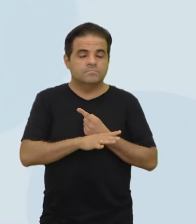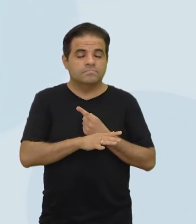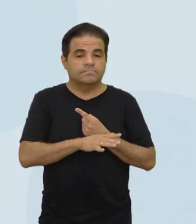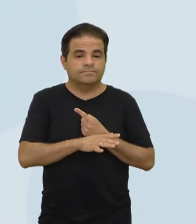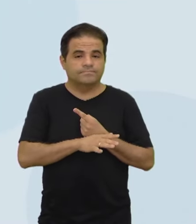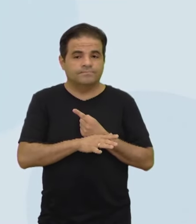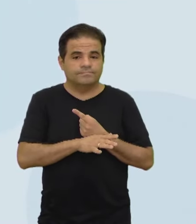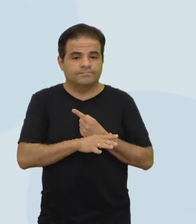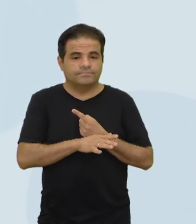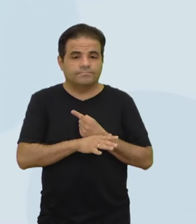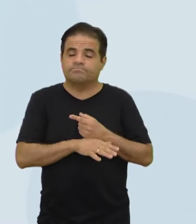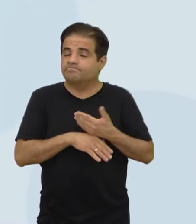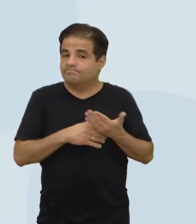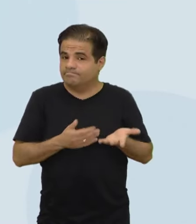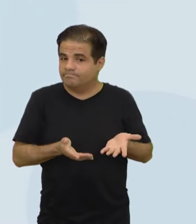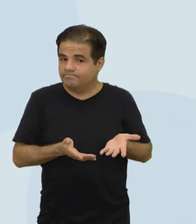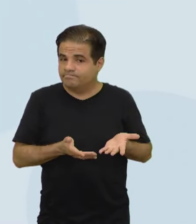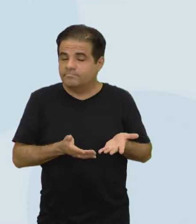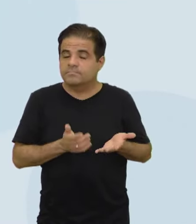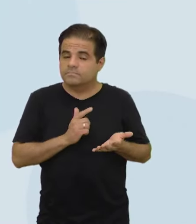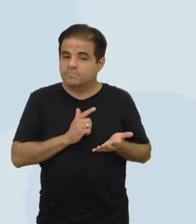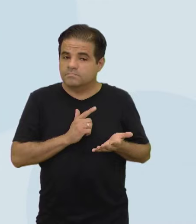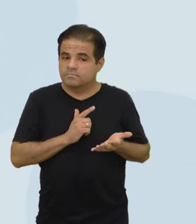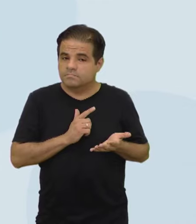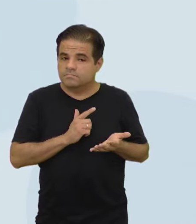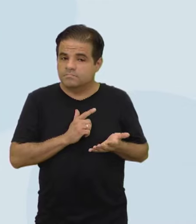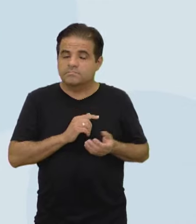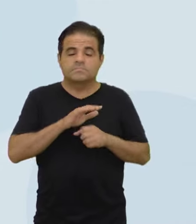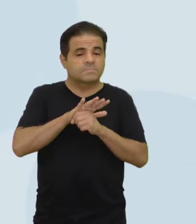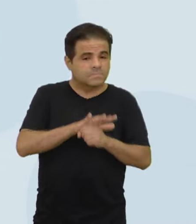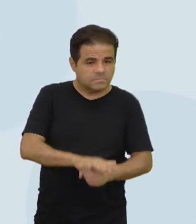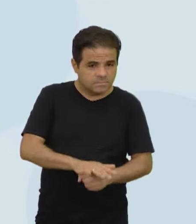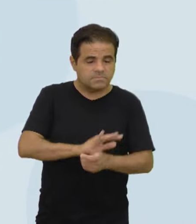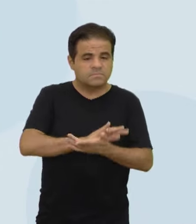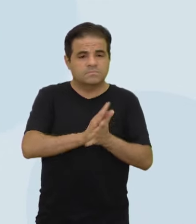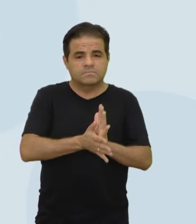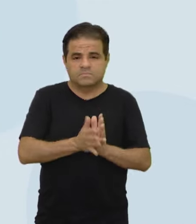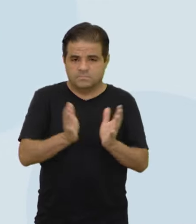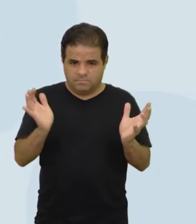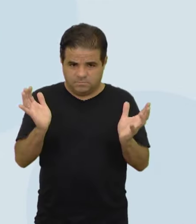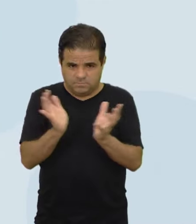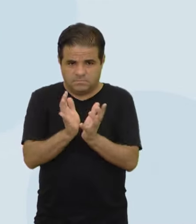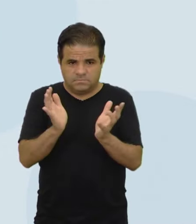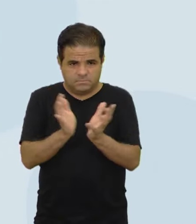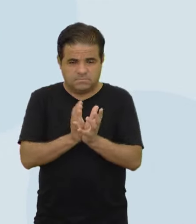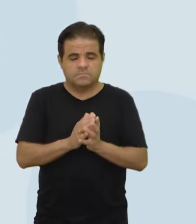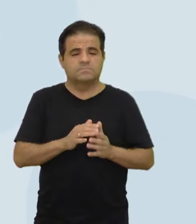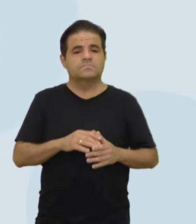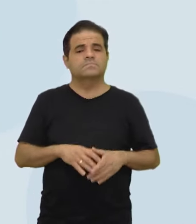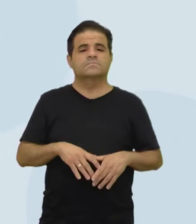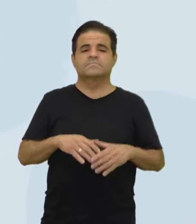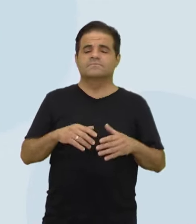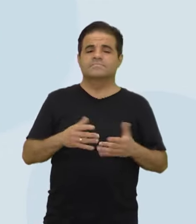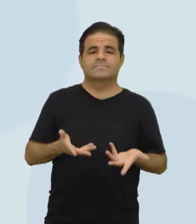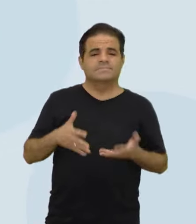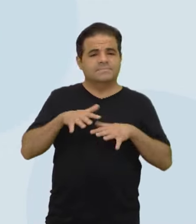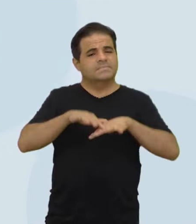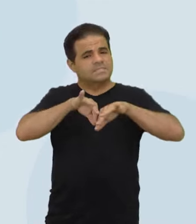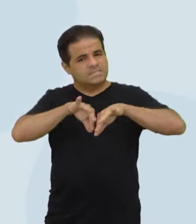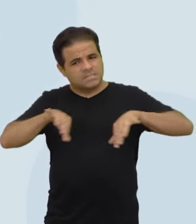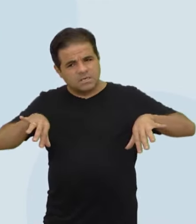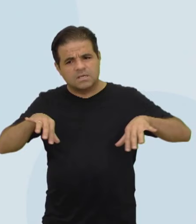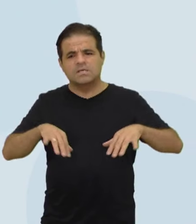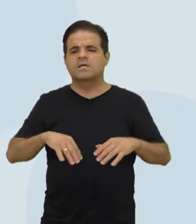é basicamente, né, você ter aí a repreensão ou opressão de grupos minoritários. Discriminação,